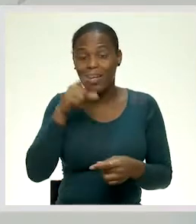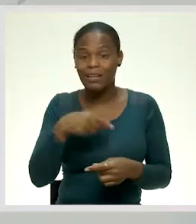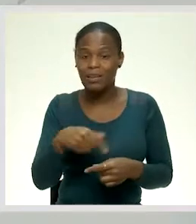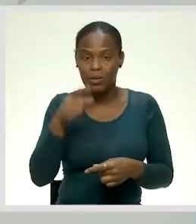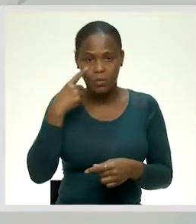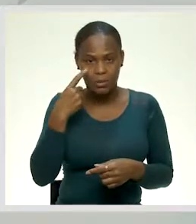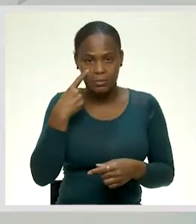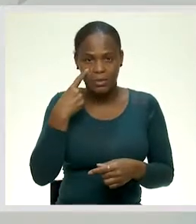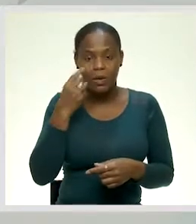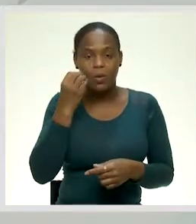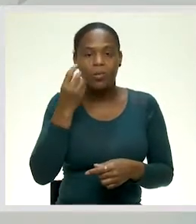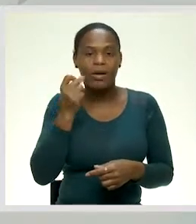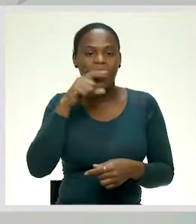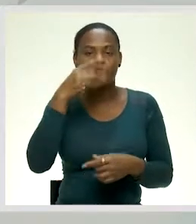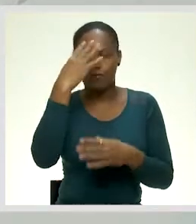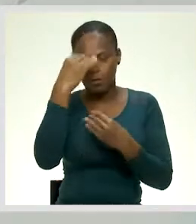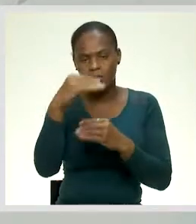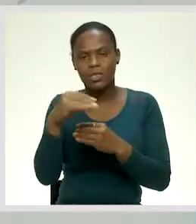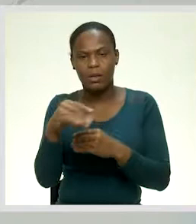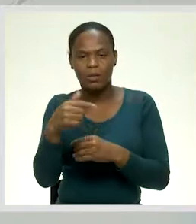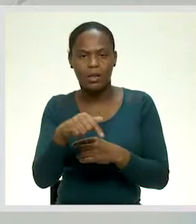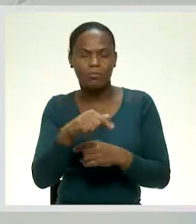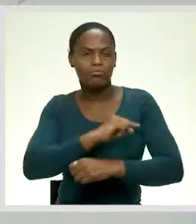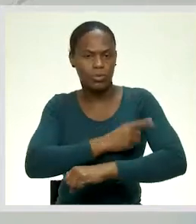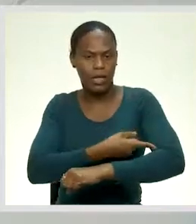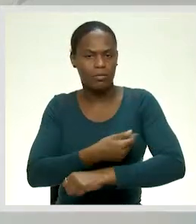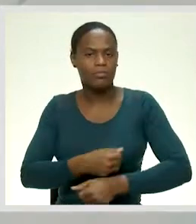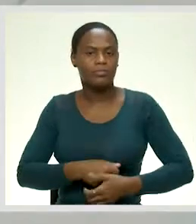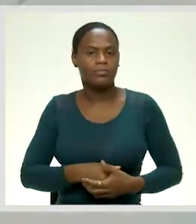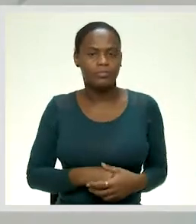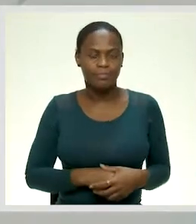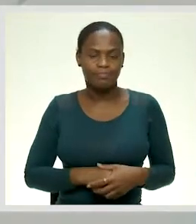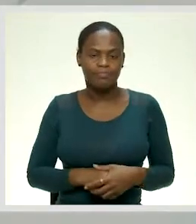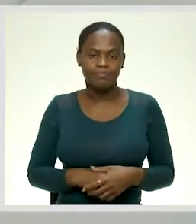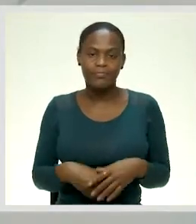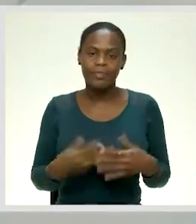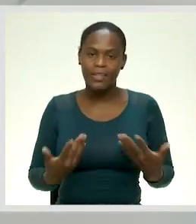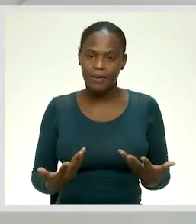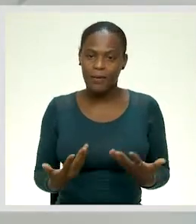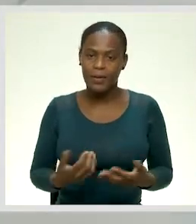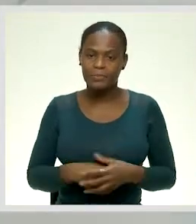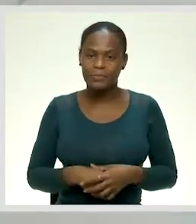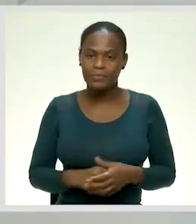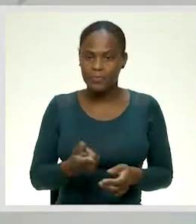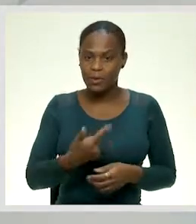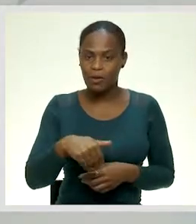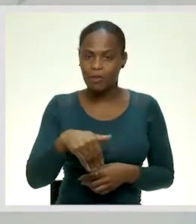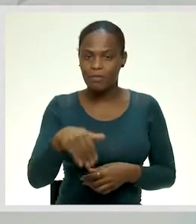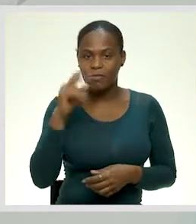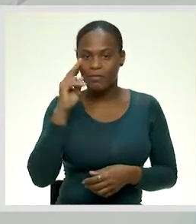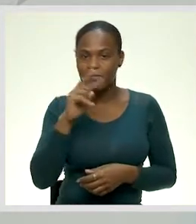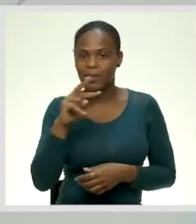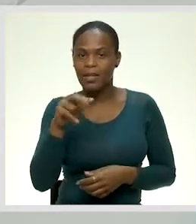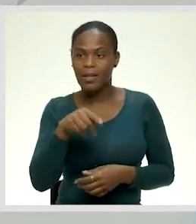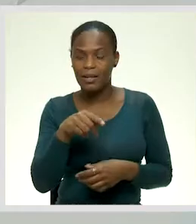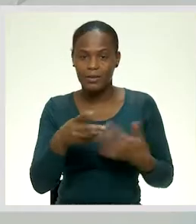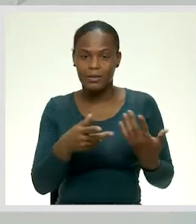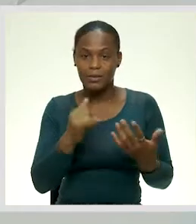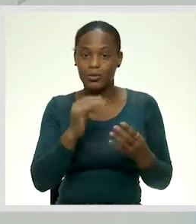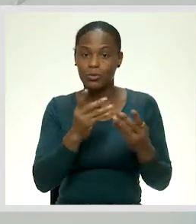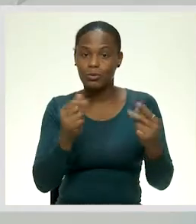como quem tem informação tem poder. Agora sim, vamos ver essas ferramentas de hoje,